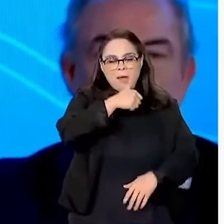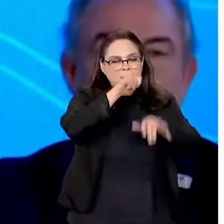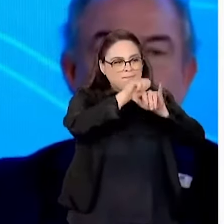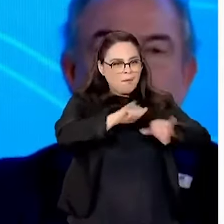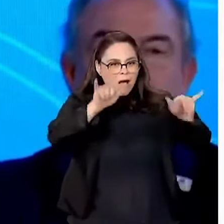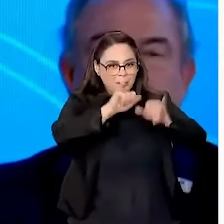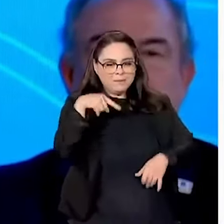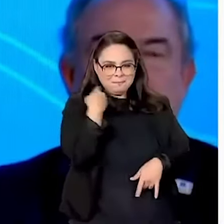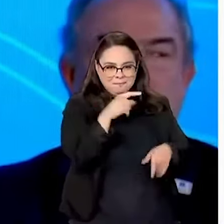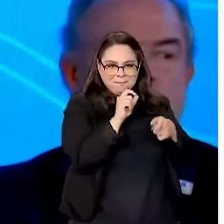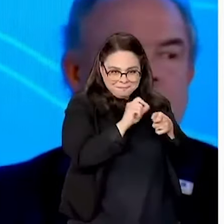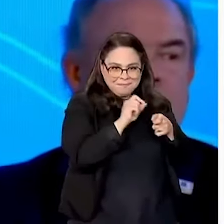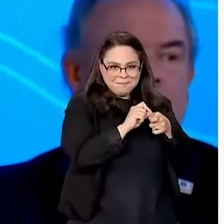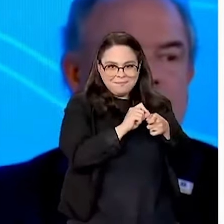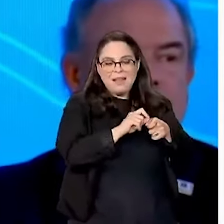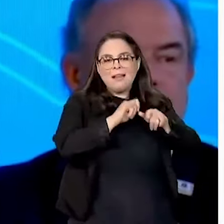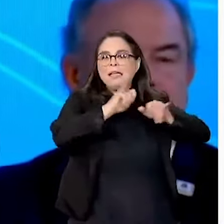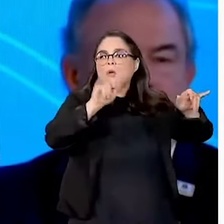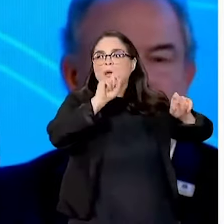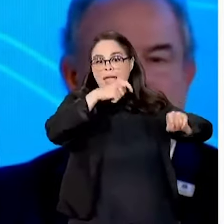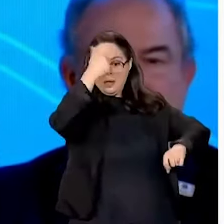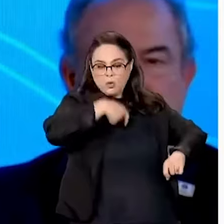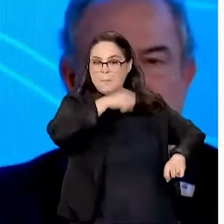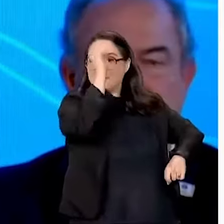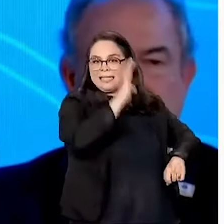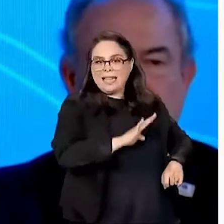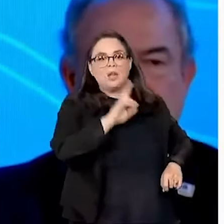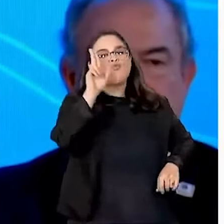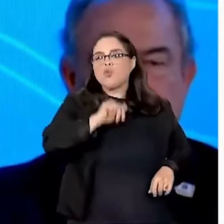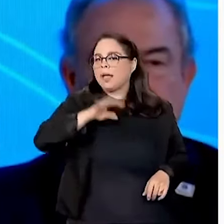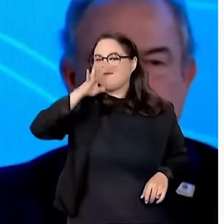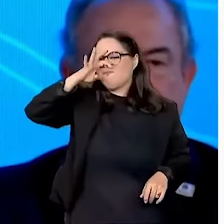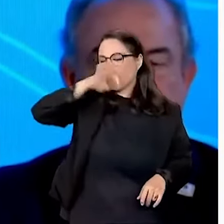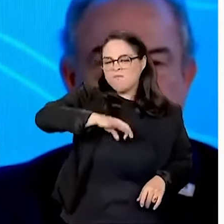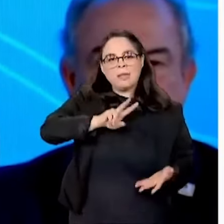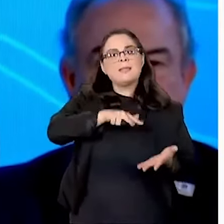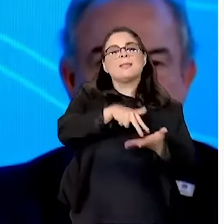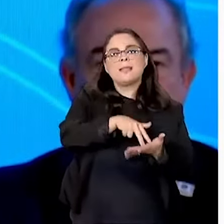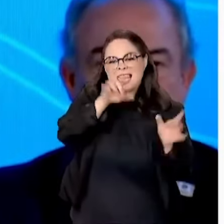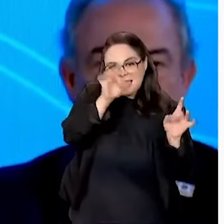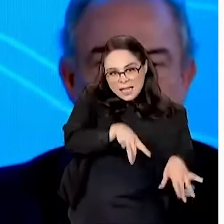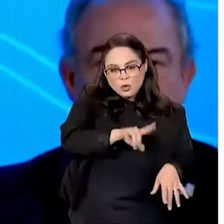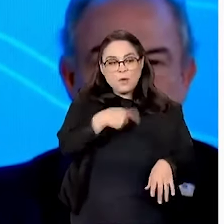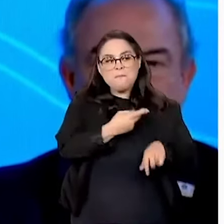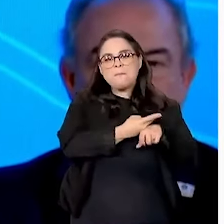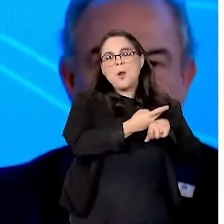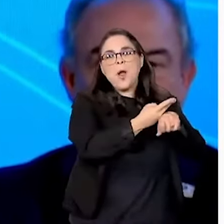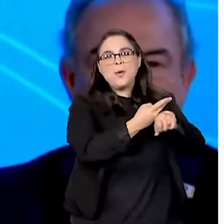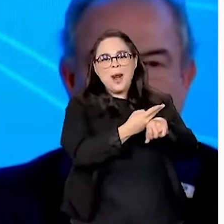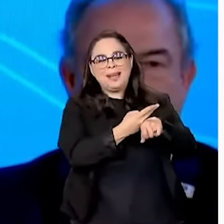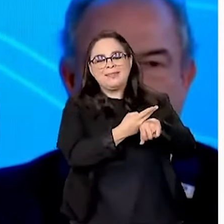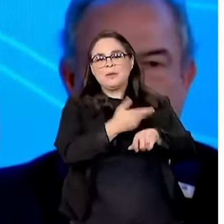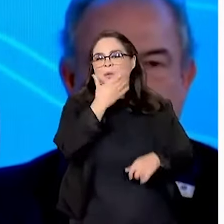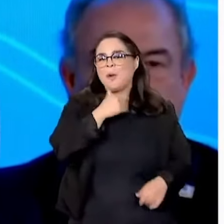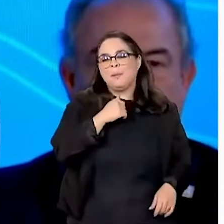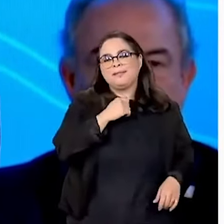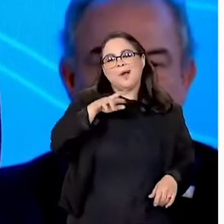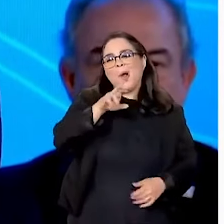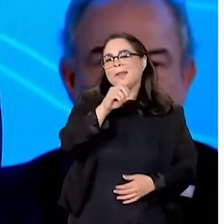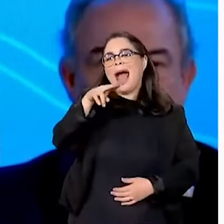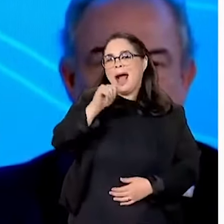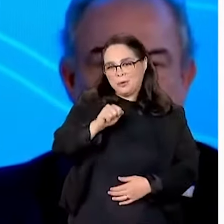que nós fizemos, que dizia eu sou brasileiro e não desisto nunca, nós fomos procurar o jogador Ronaldo